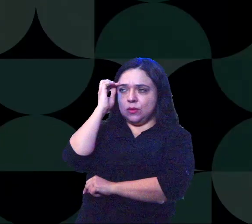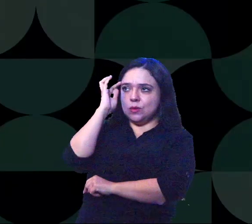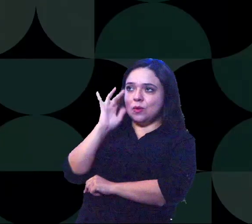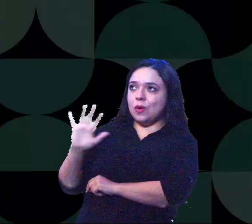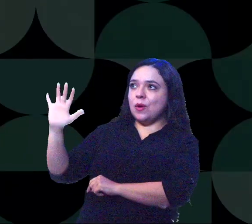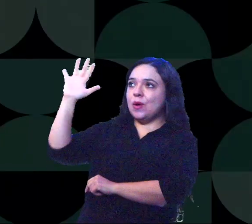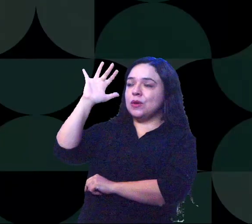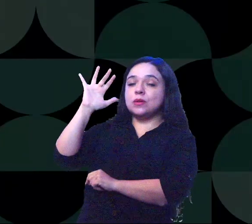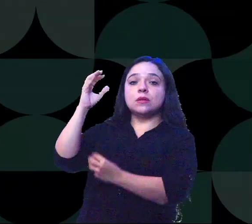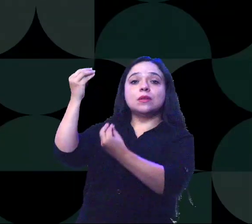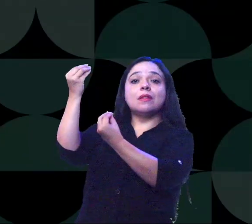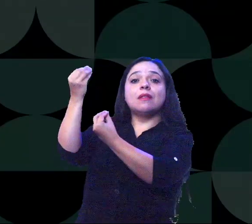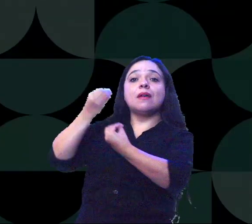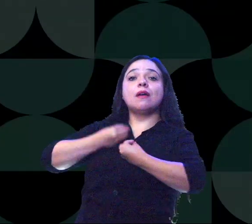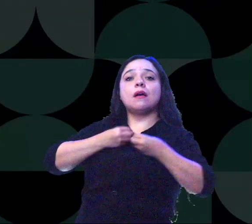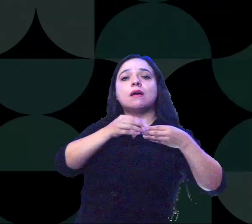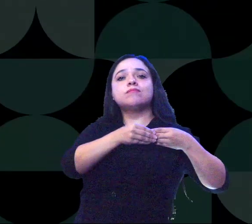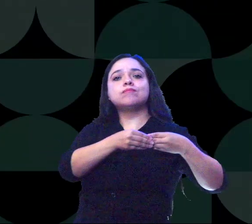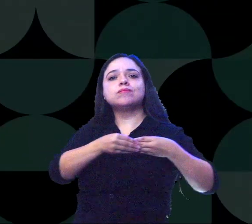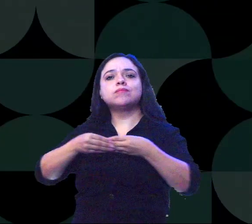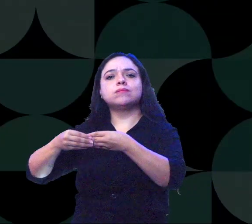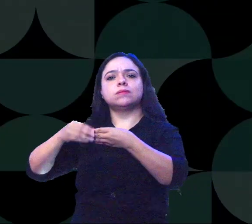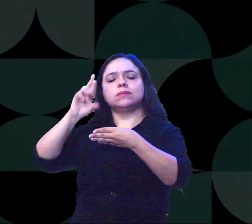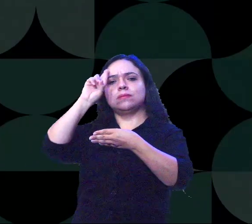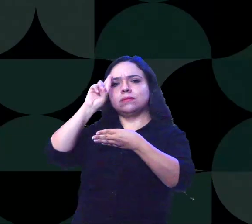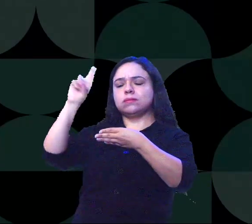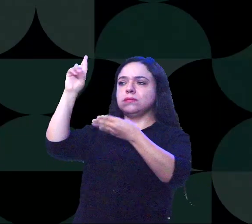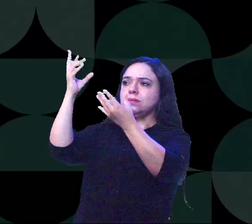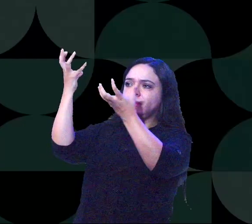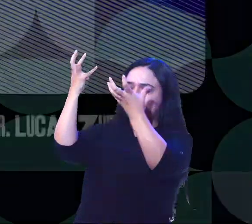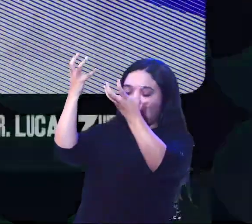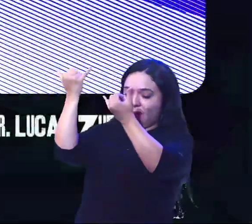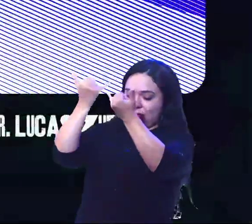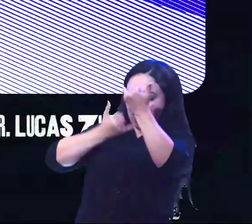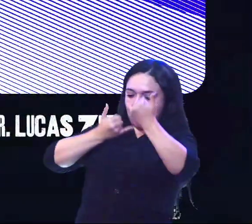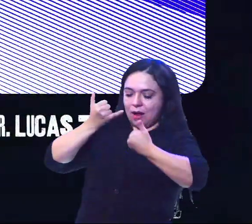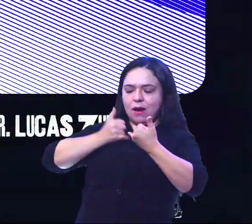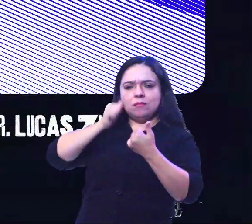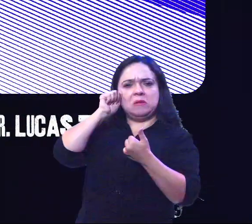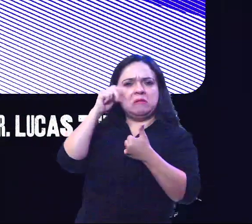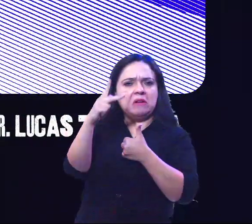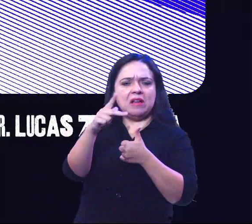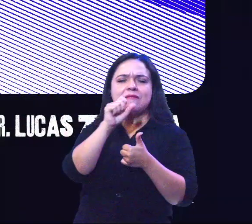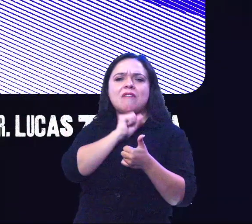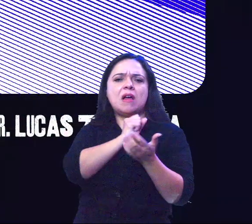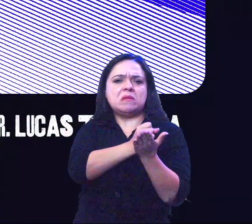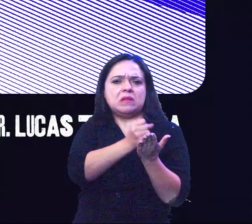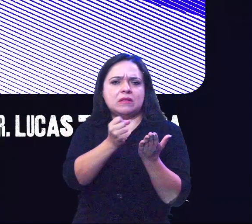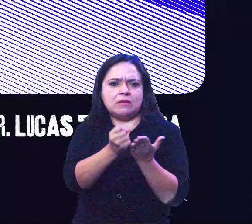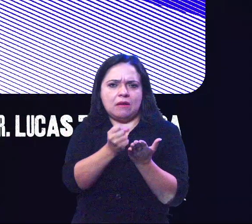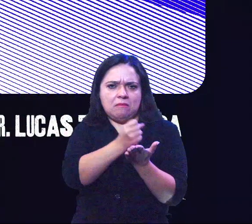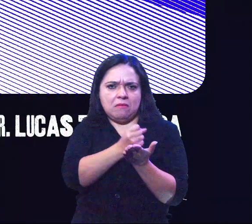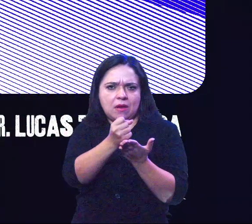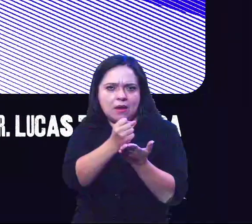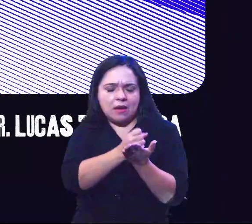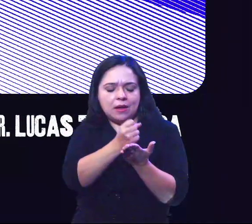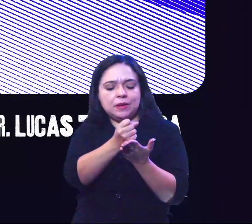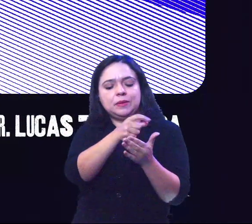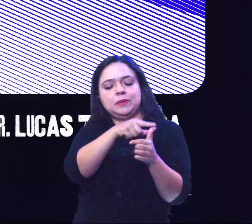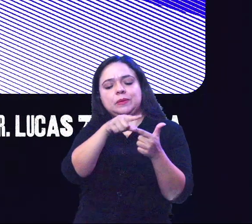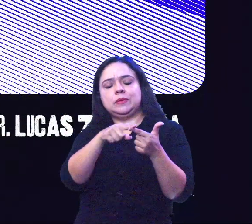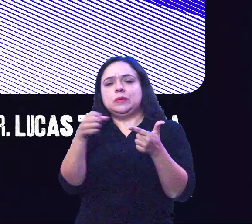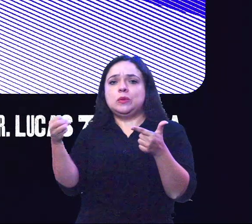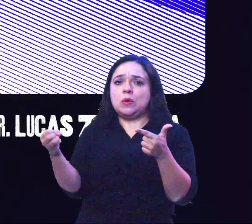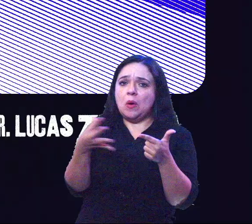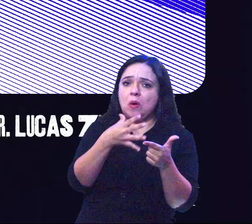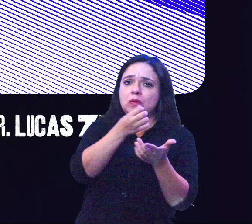Deus queria fazer através daquela personalidade, daquela pessoa, seja no Antigo ou no Novo Testamento. Quando falamos de visões,